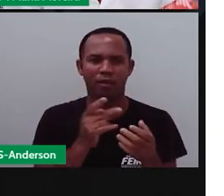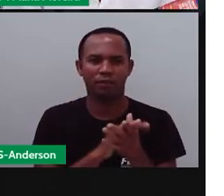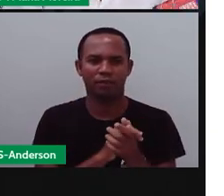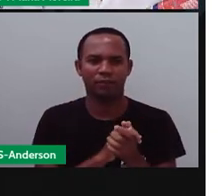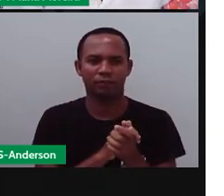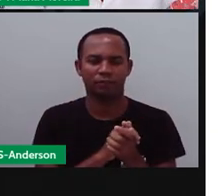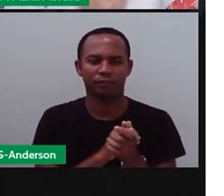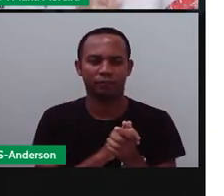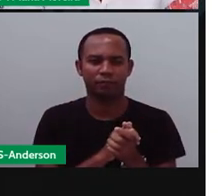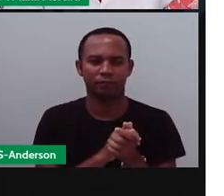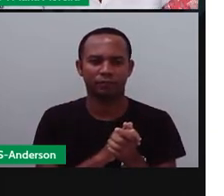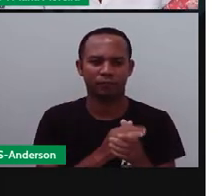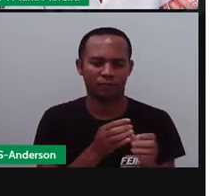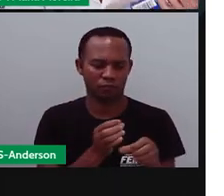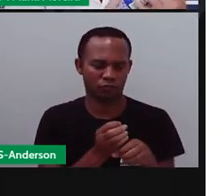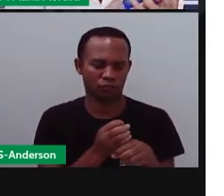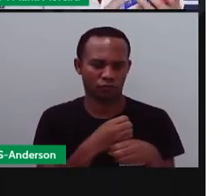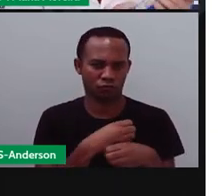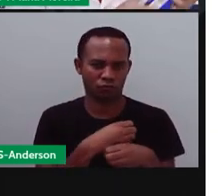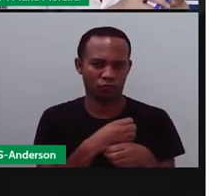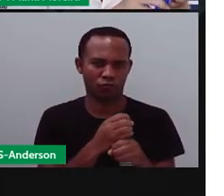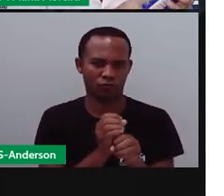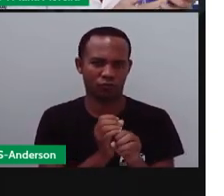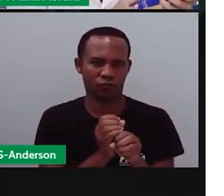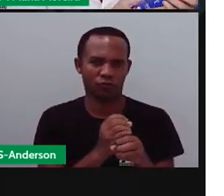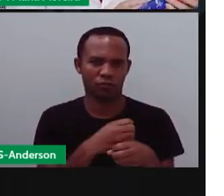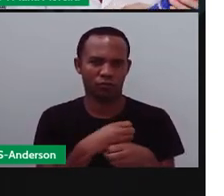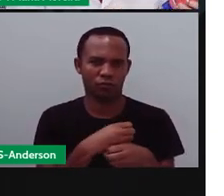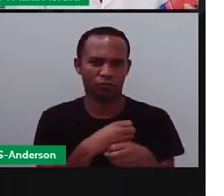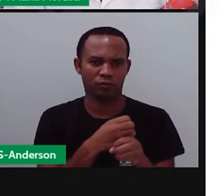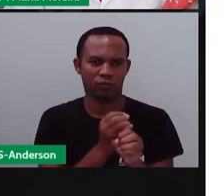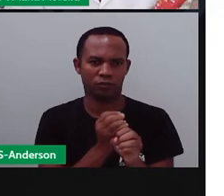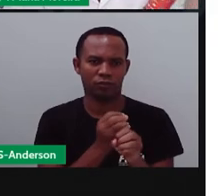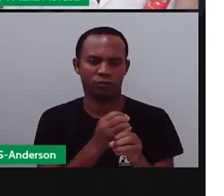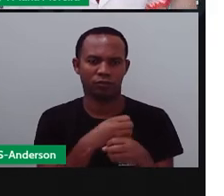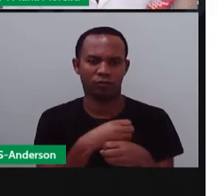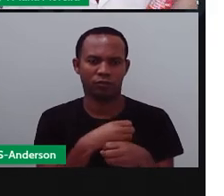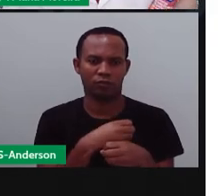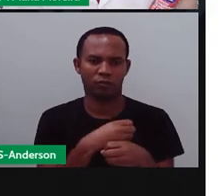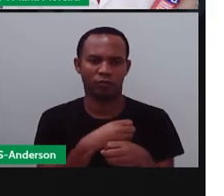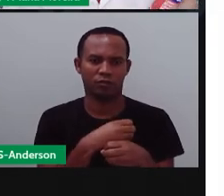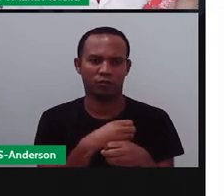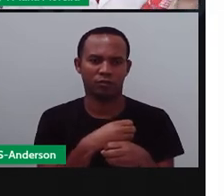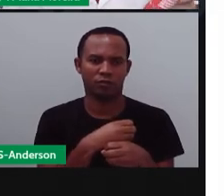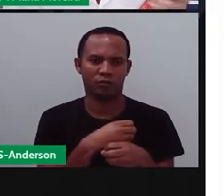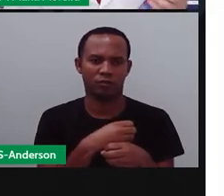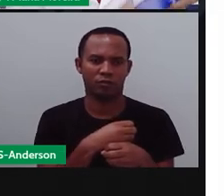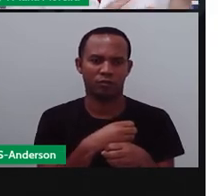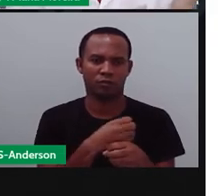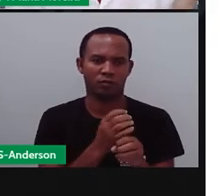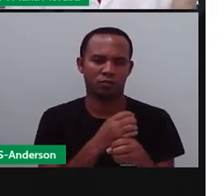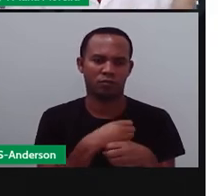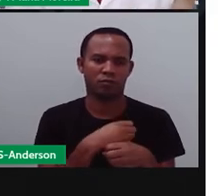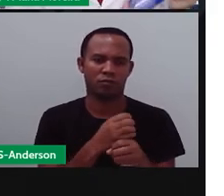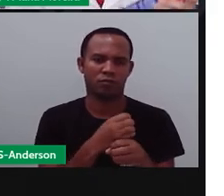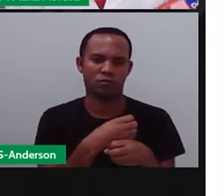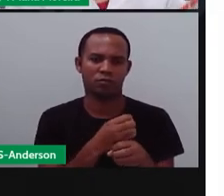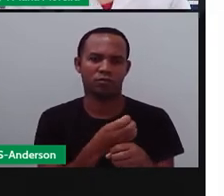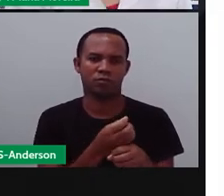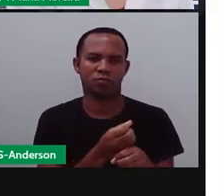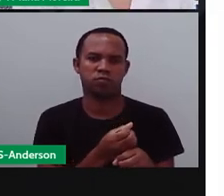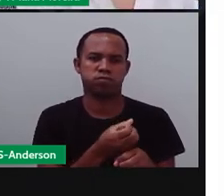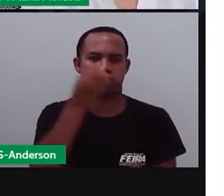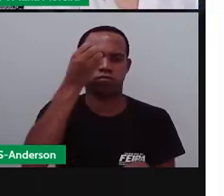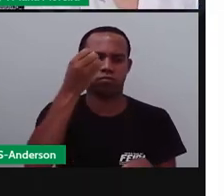né? Gire para lá, e tem as setinhas aqui falando, dizendo qual é a parte que tem que ficar para cima, a parte que tem que ficar para